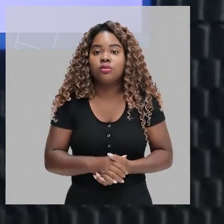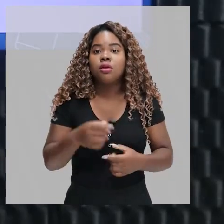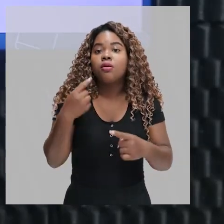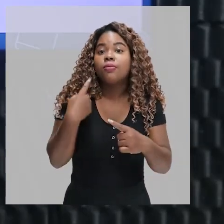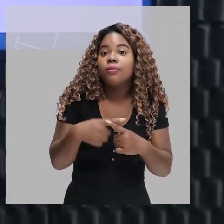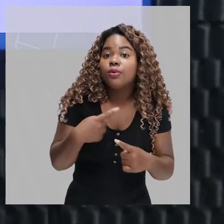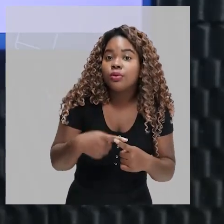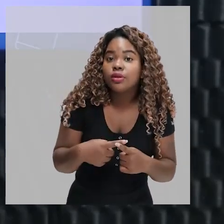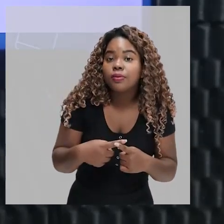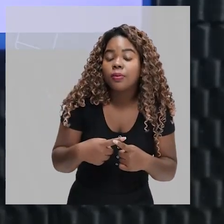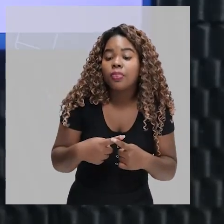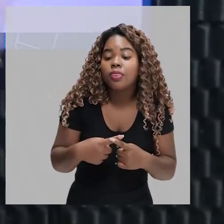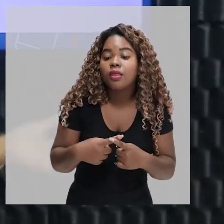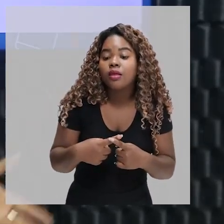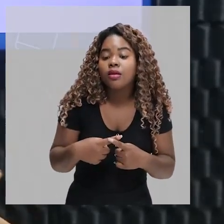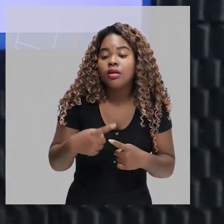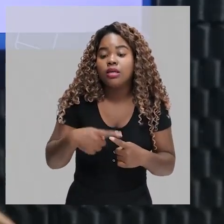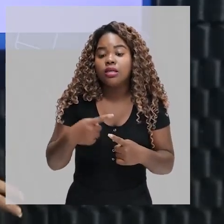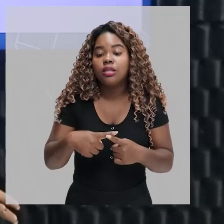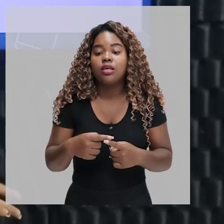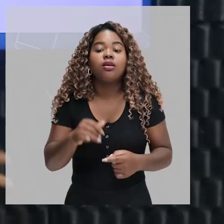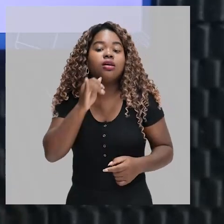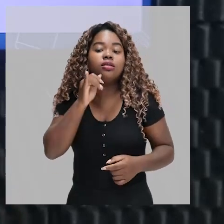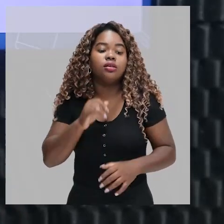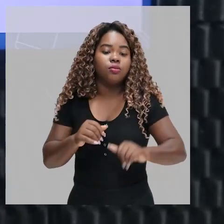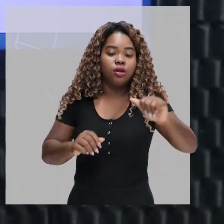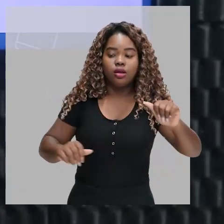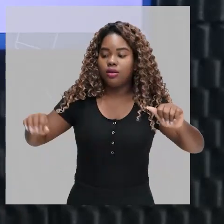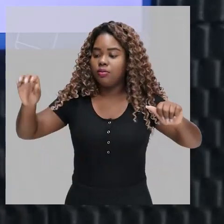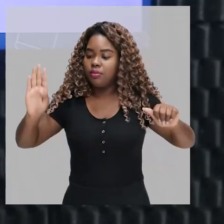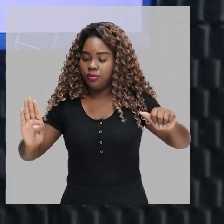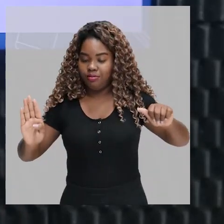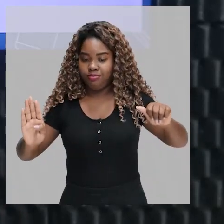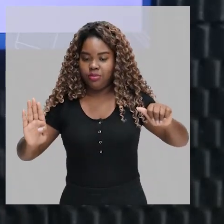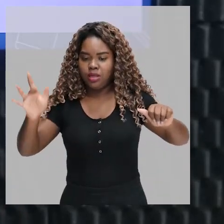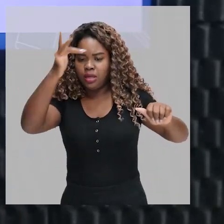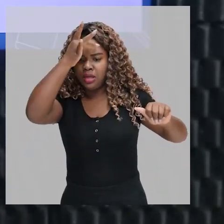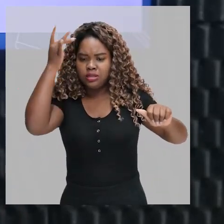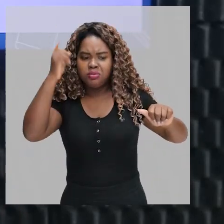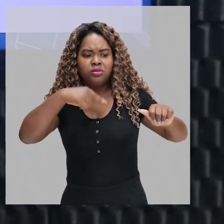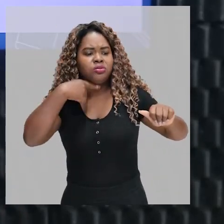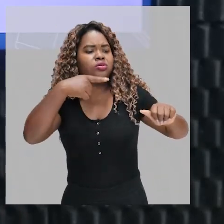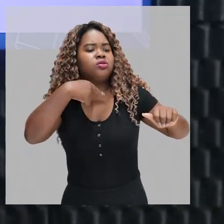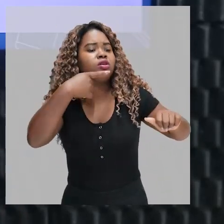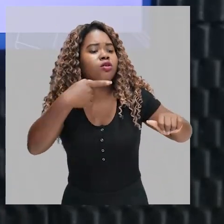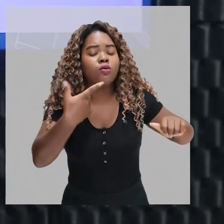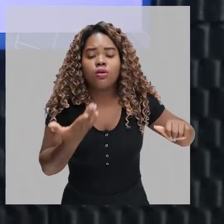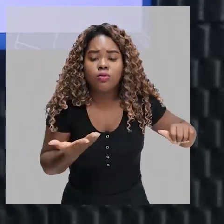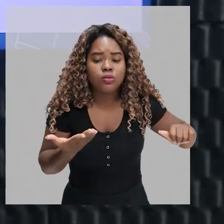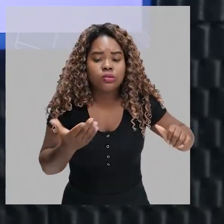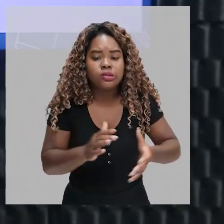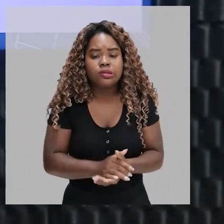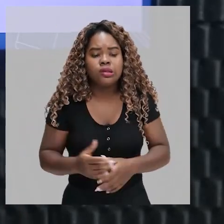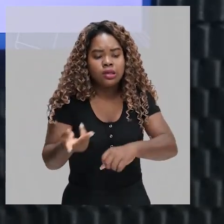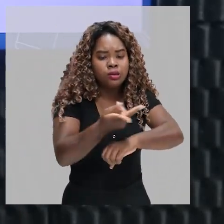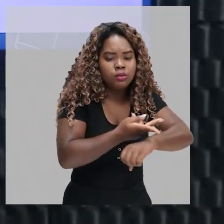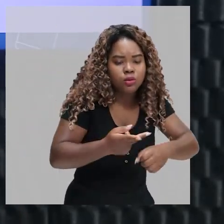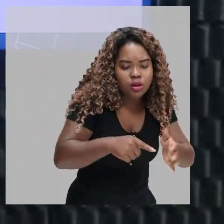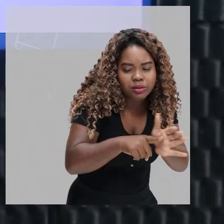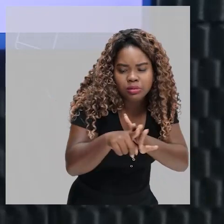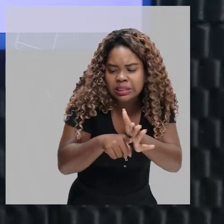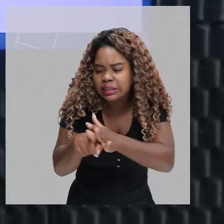só existem dois lados o lado A lado B as pessoas não conseguem procurar uma moderação E aí ficam